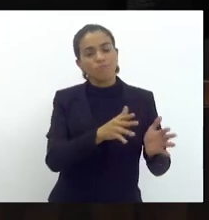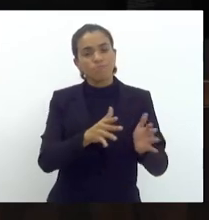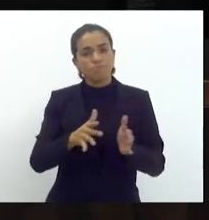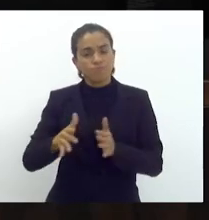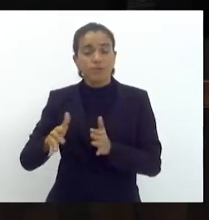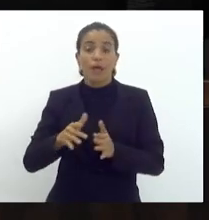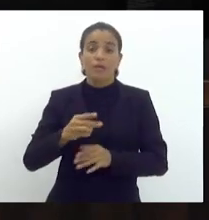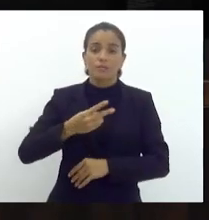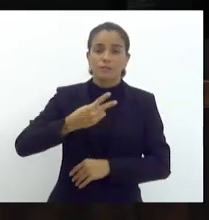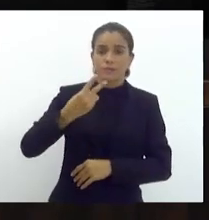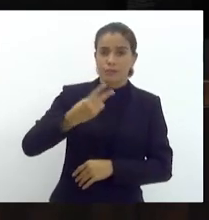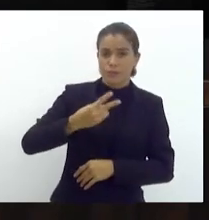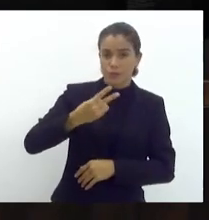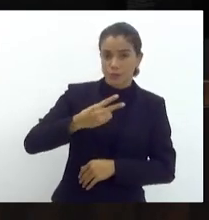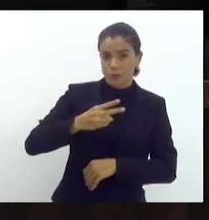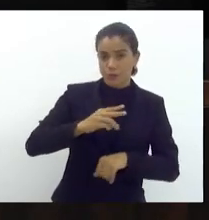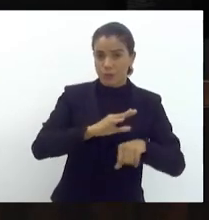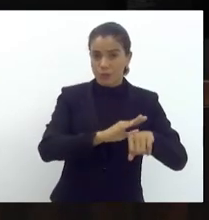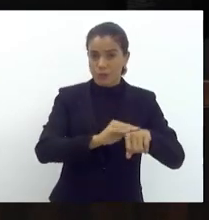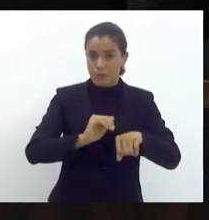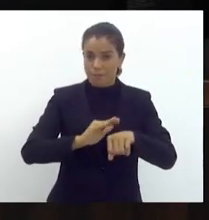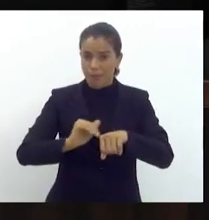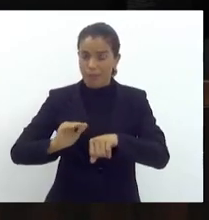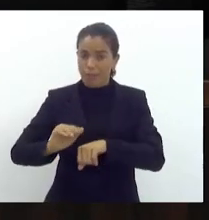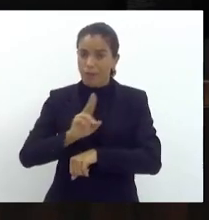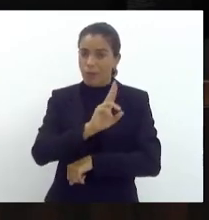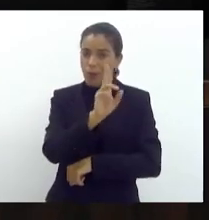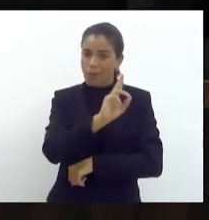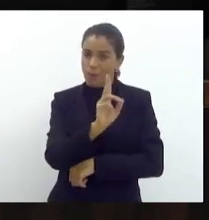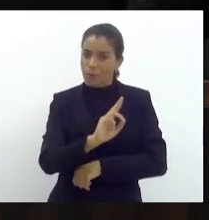chamada deputado